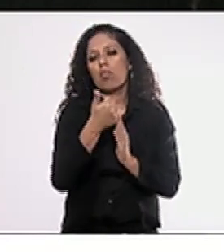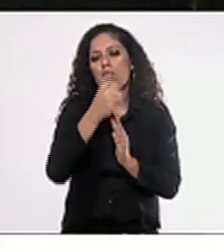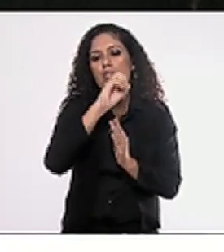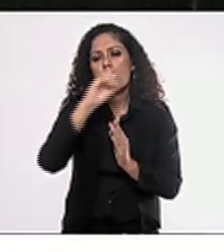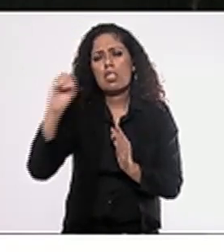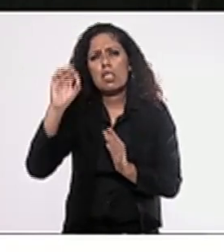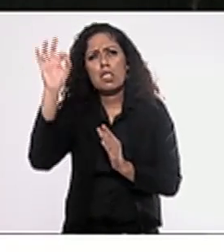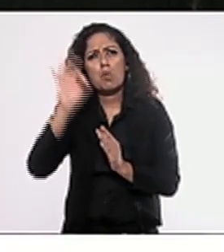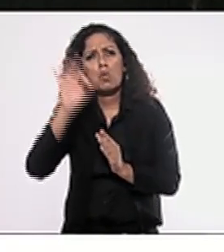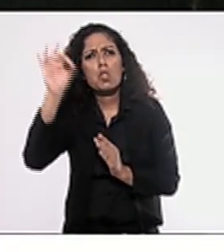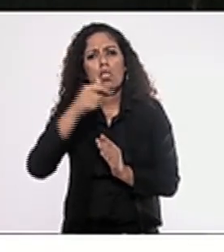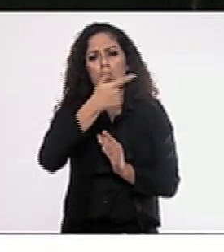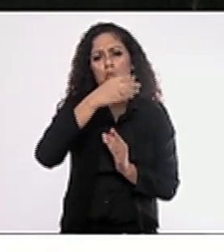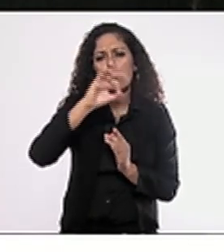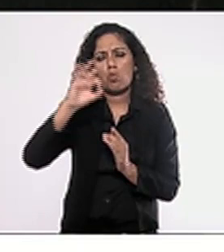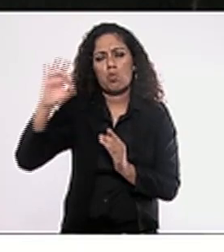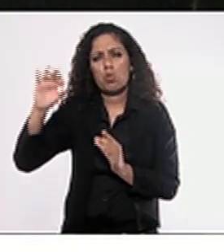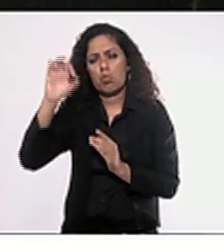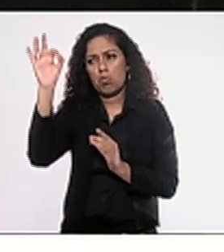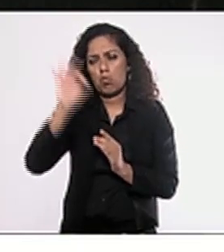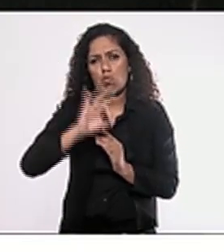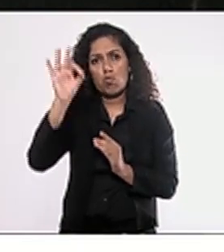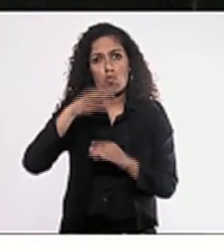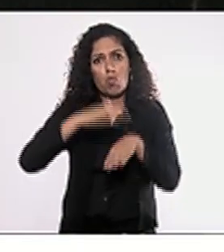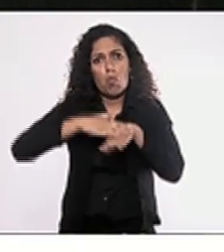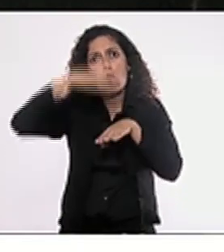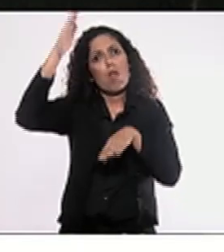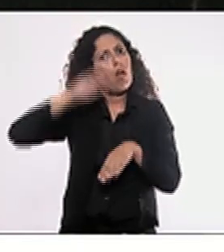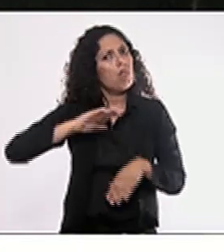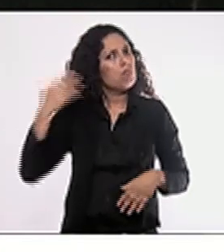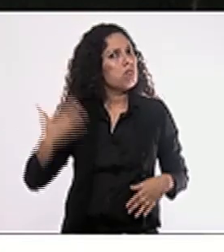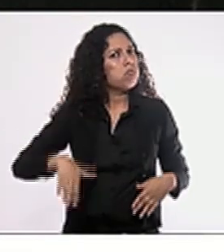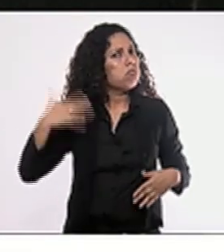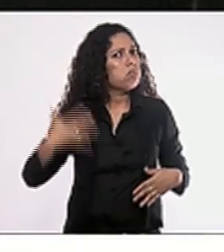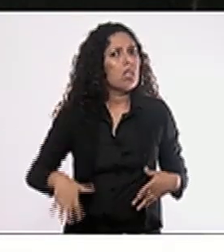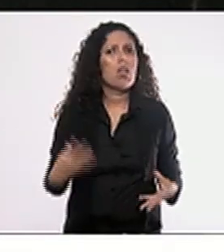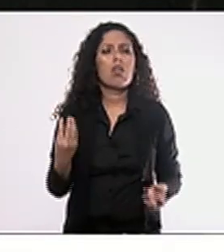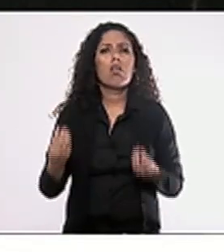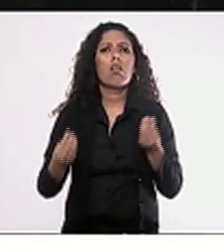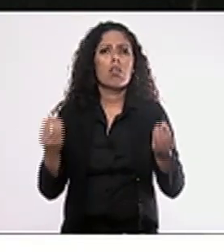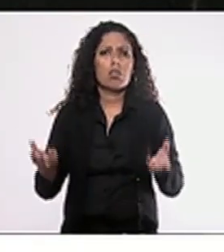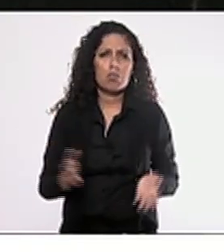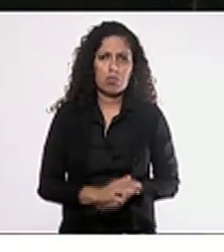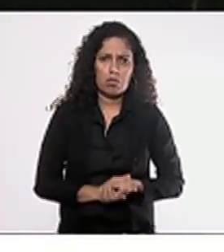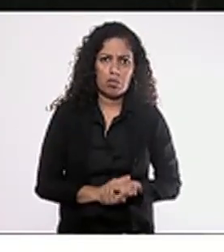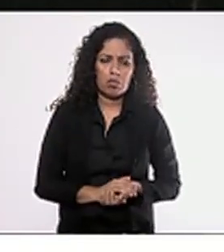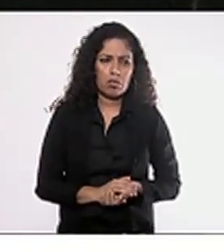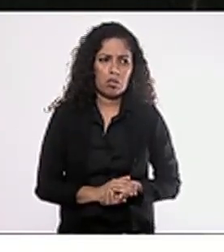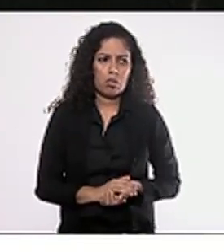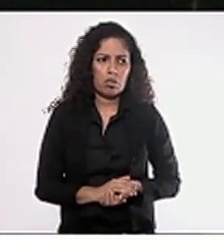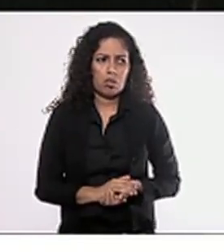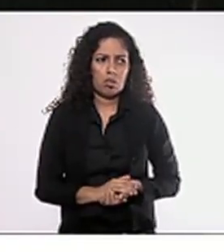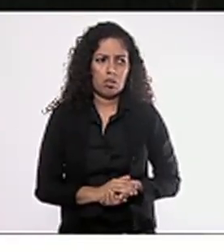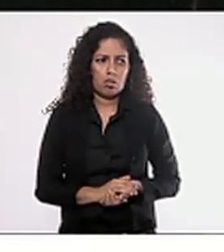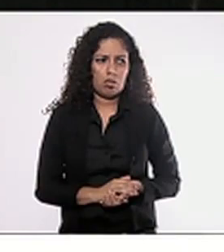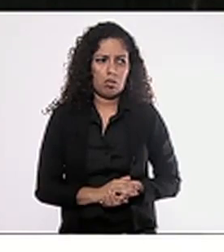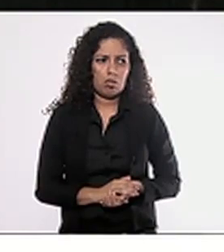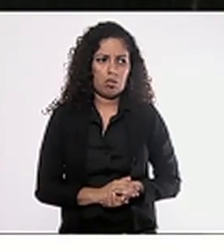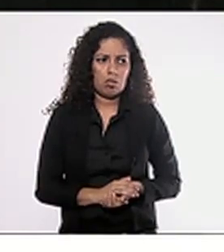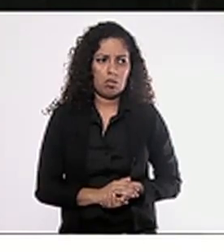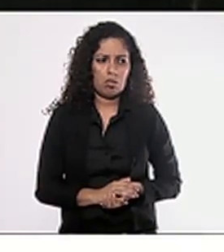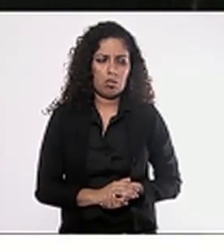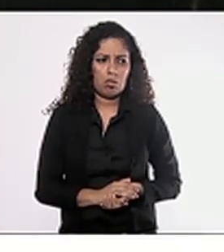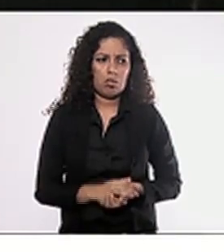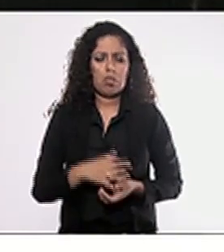100%, 150%, 200%, porque aquele hidrômetro anterior já tinha uma certa resistência,